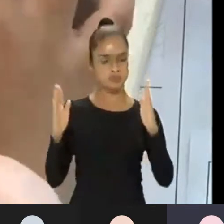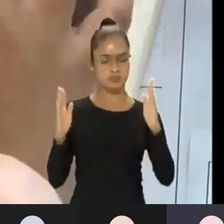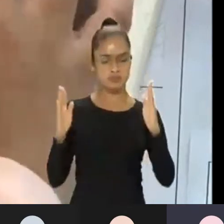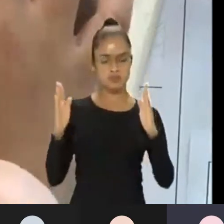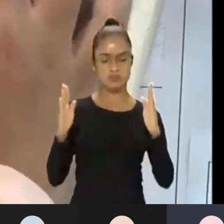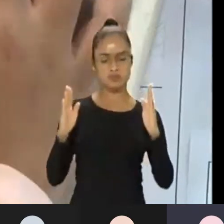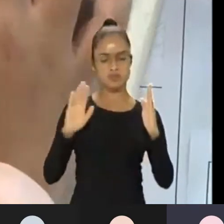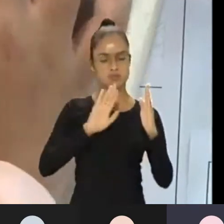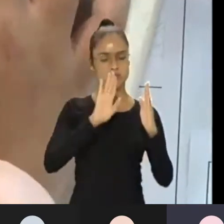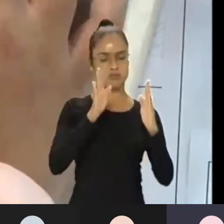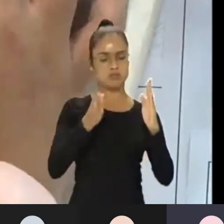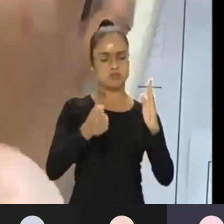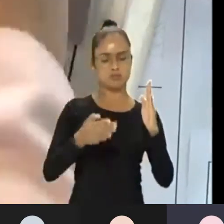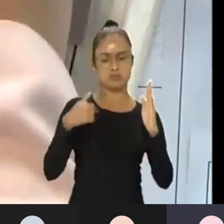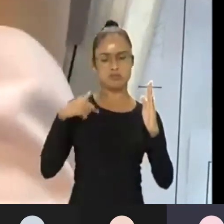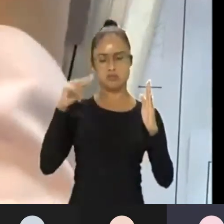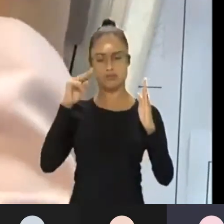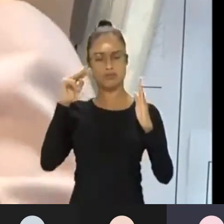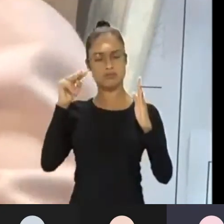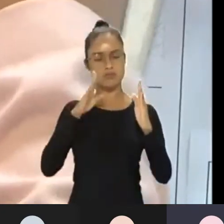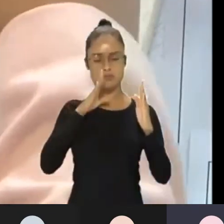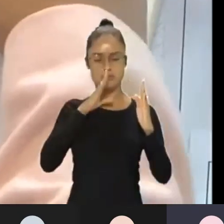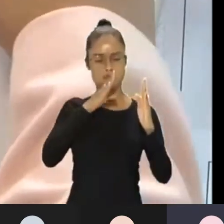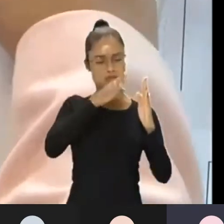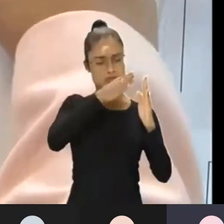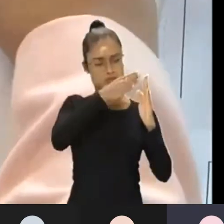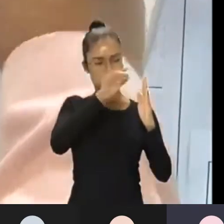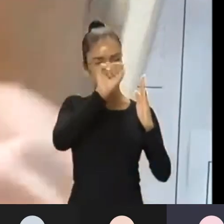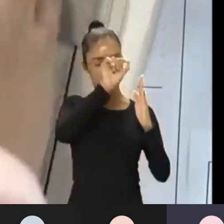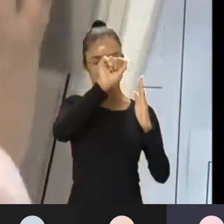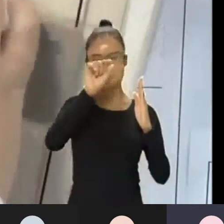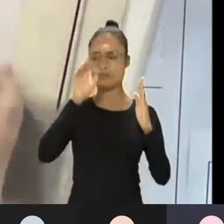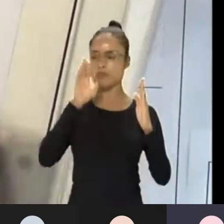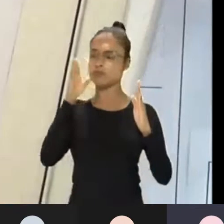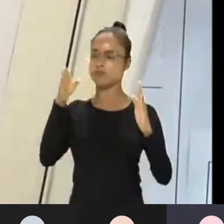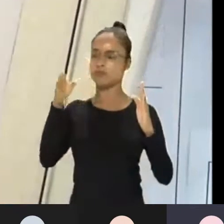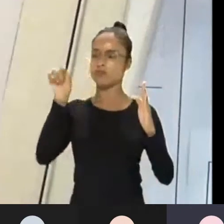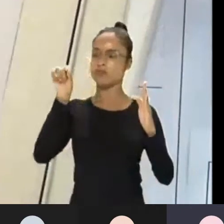Como eu já tinha medido, uso aqui o meu ponto de referência.